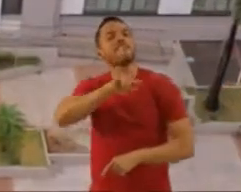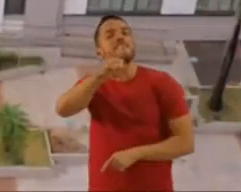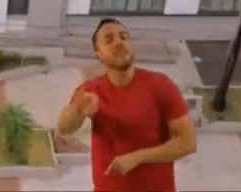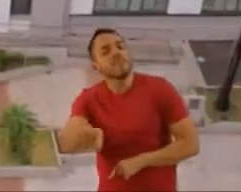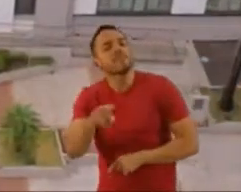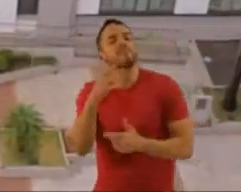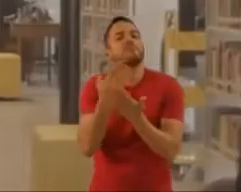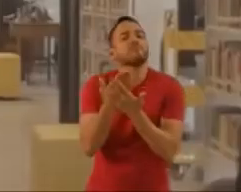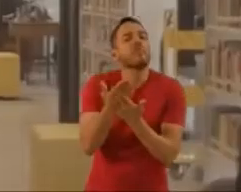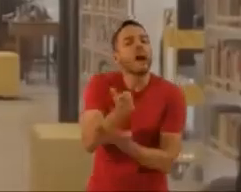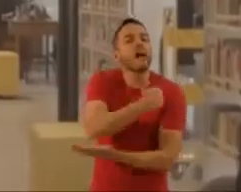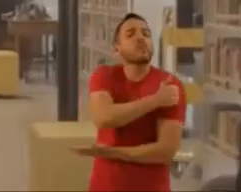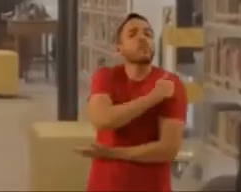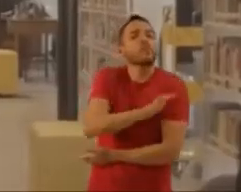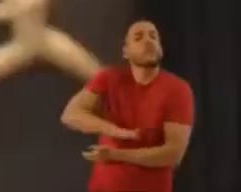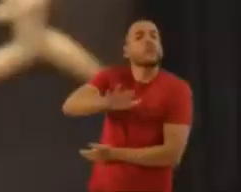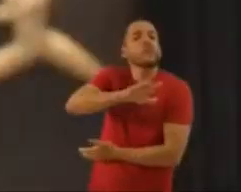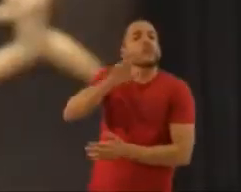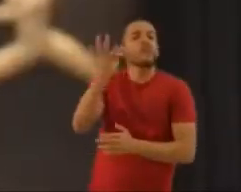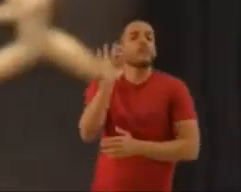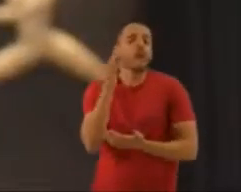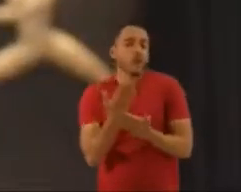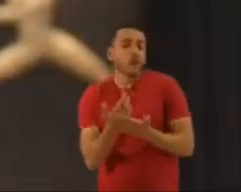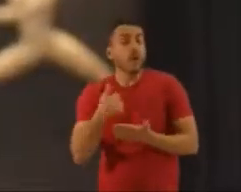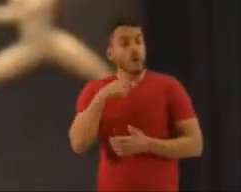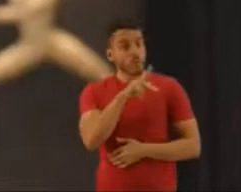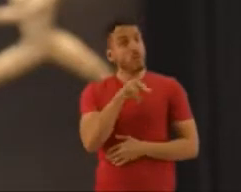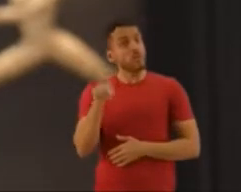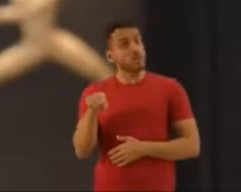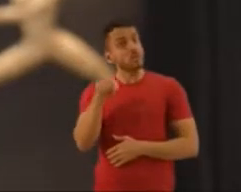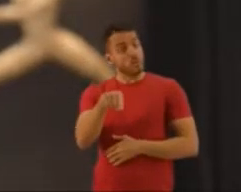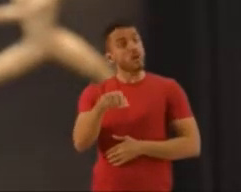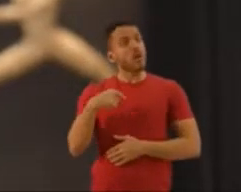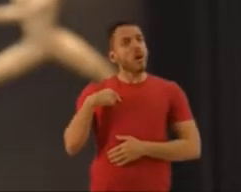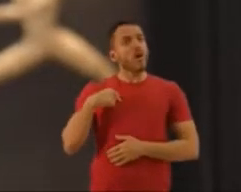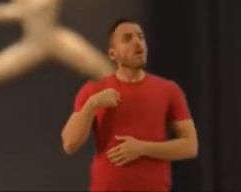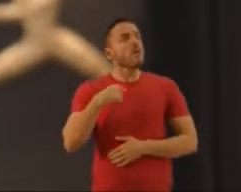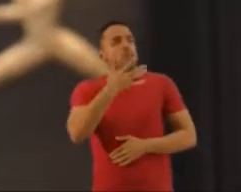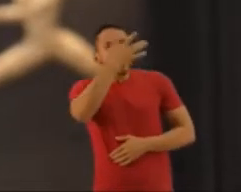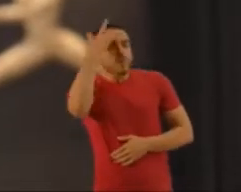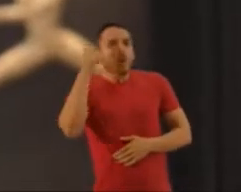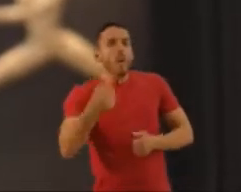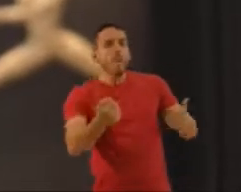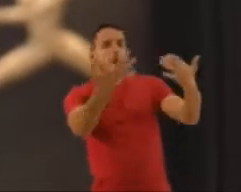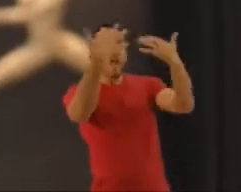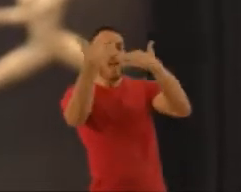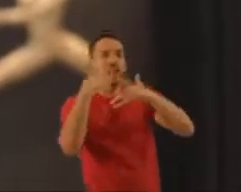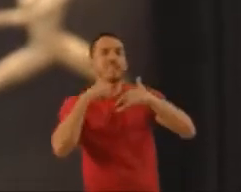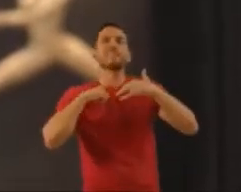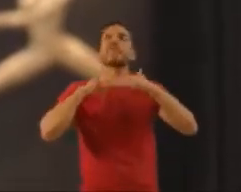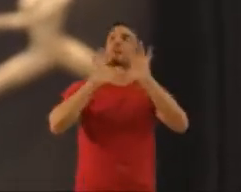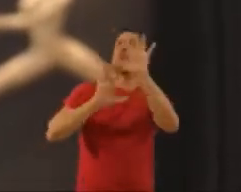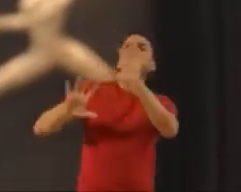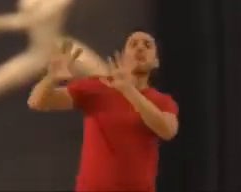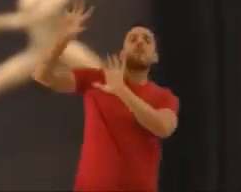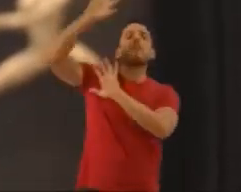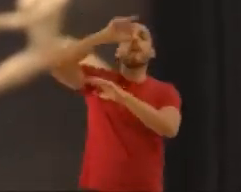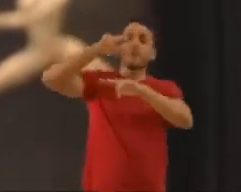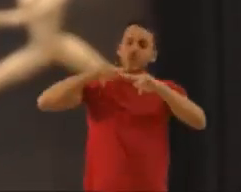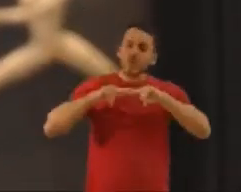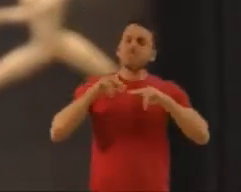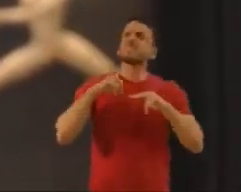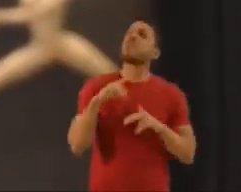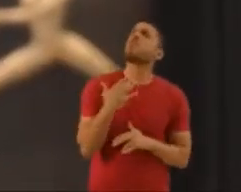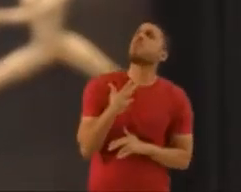da Bahia, do Amapá. Então vem muita gente de fora para estudar nas universidades da cidade. A cidade já teve uma população